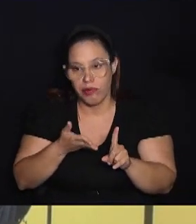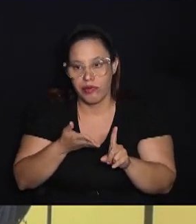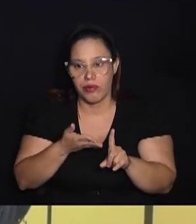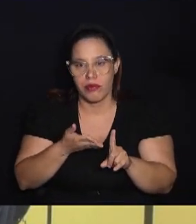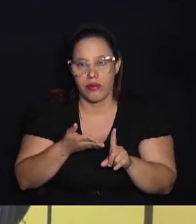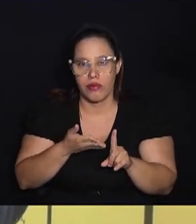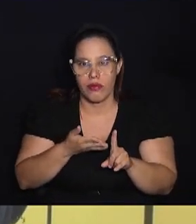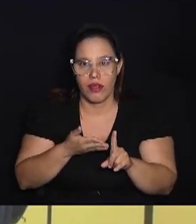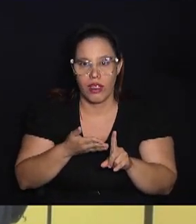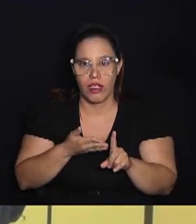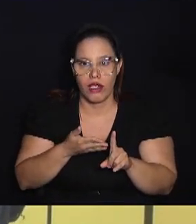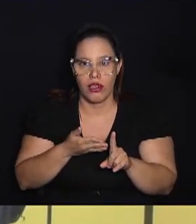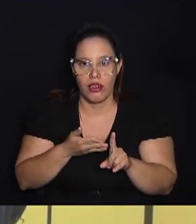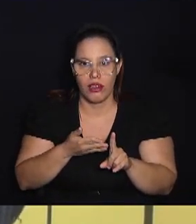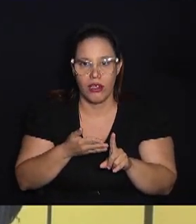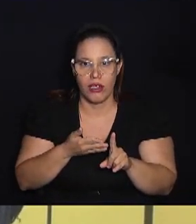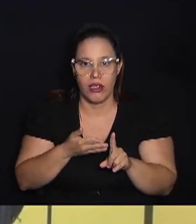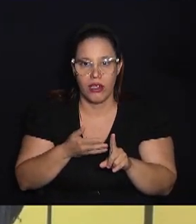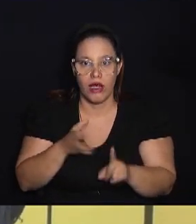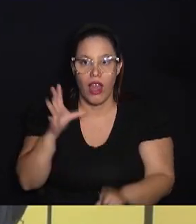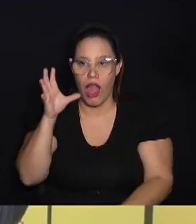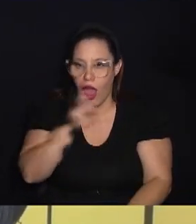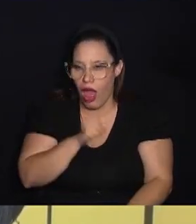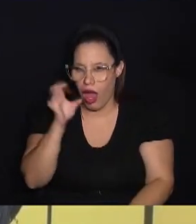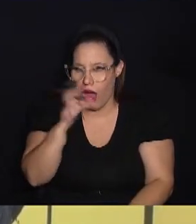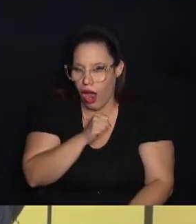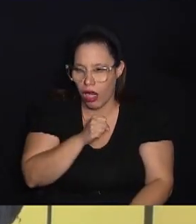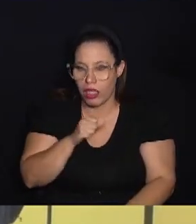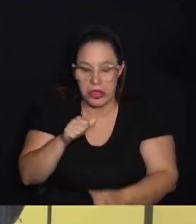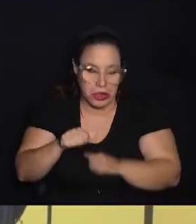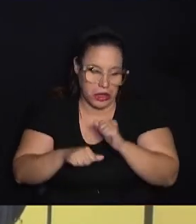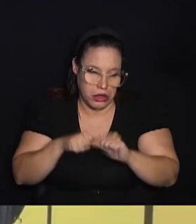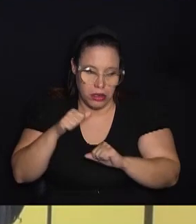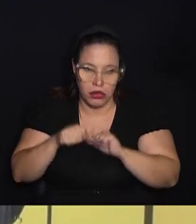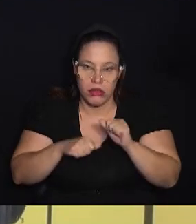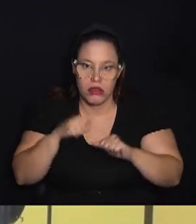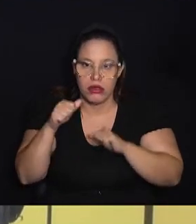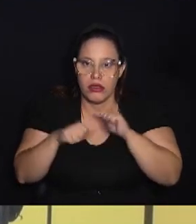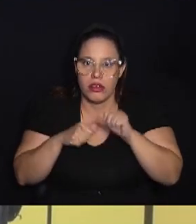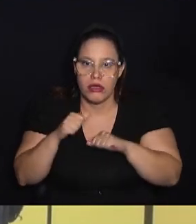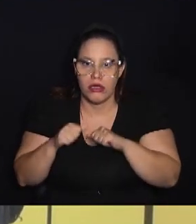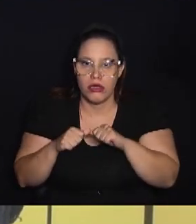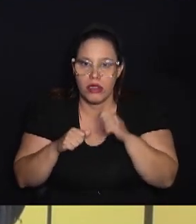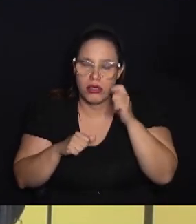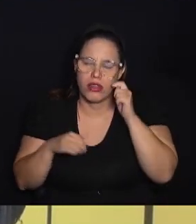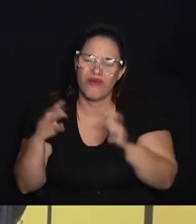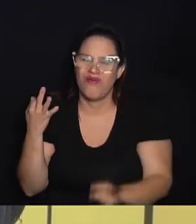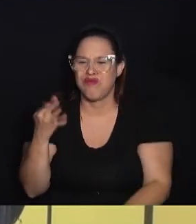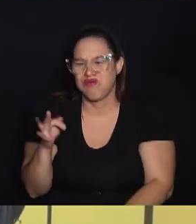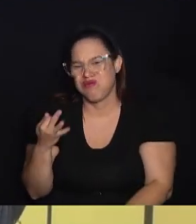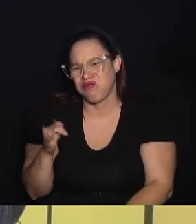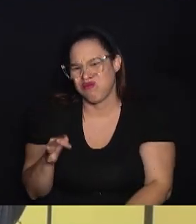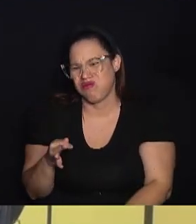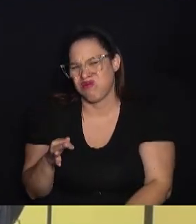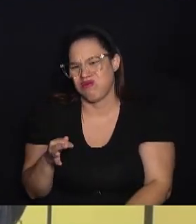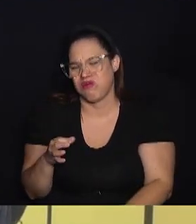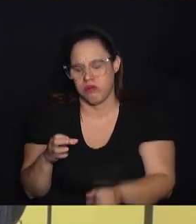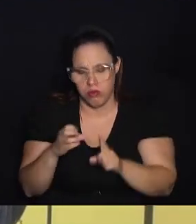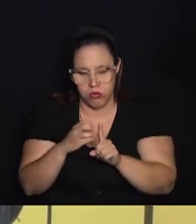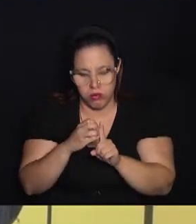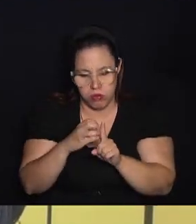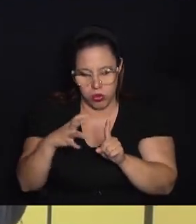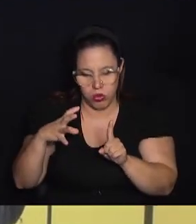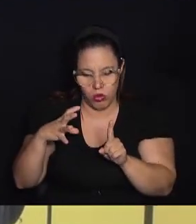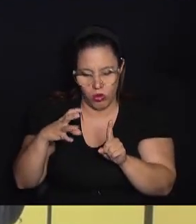de que tá rápidamente mudando né muitas vezes com dores edema eh